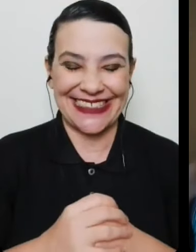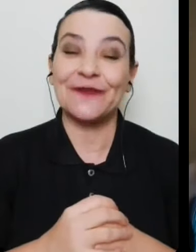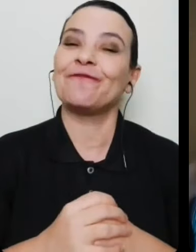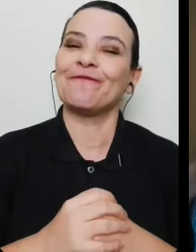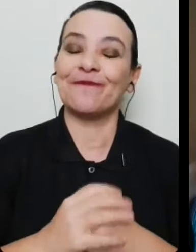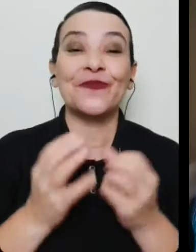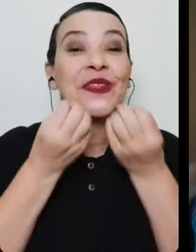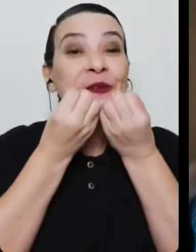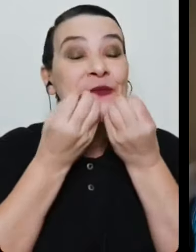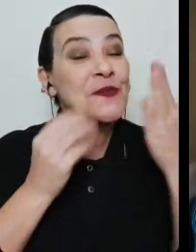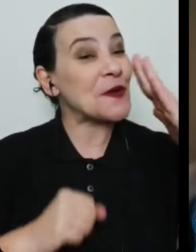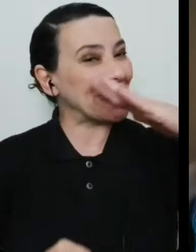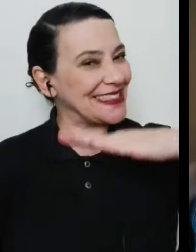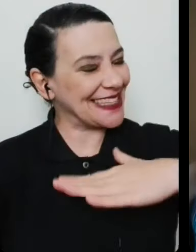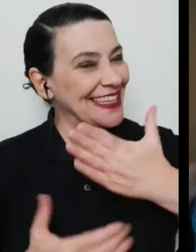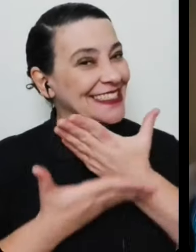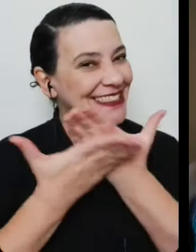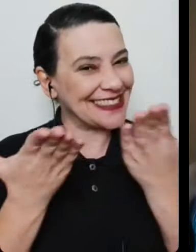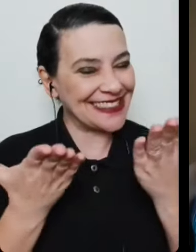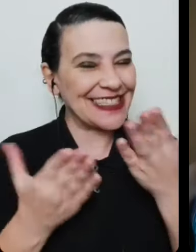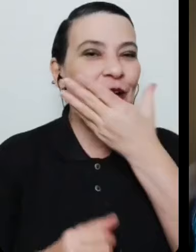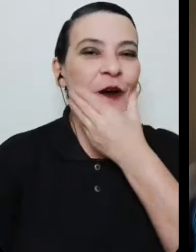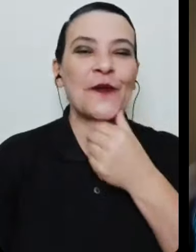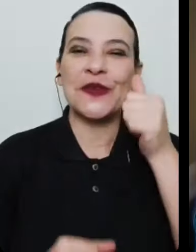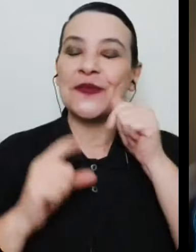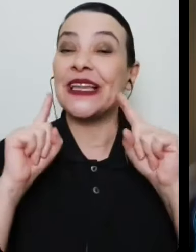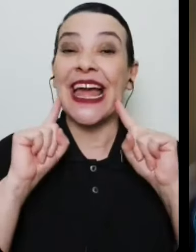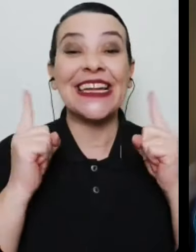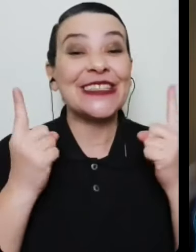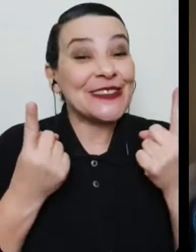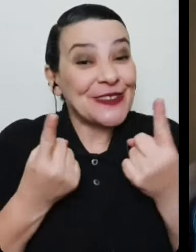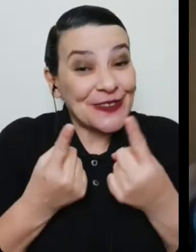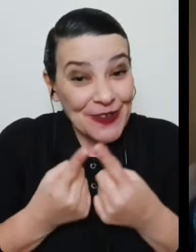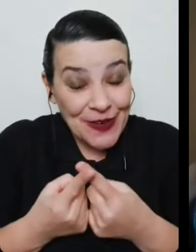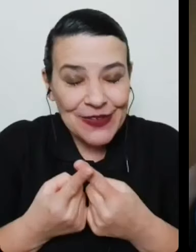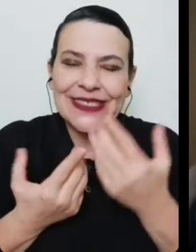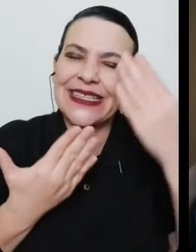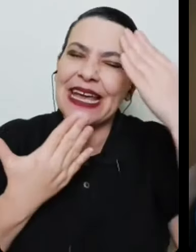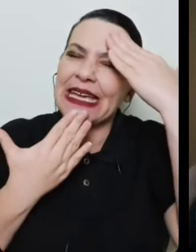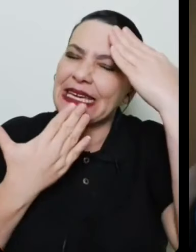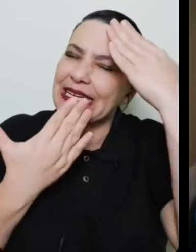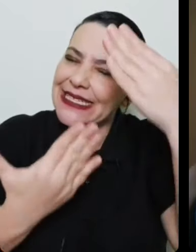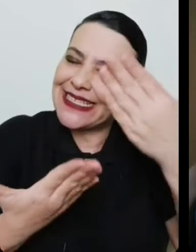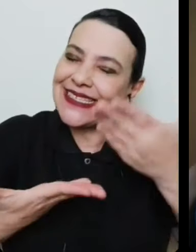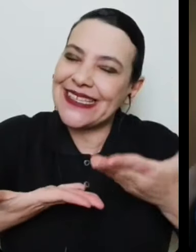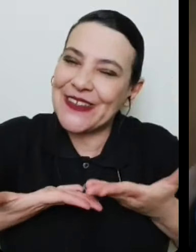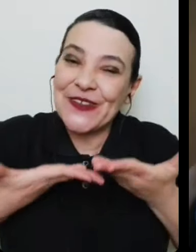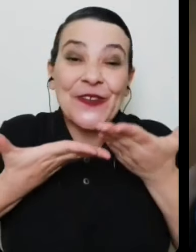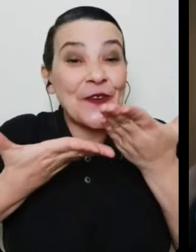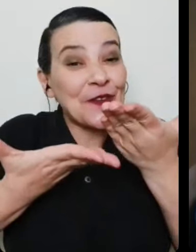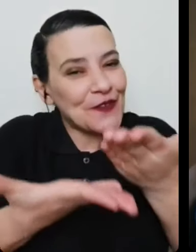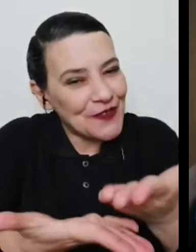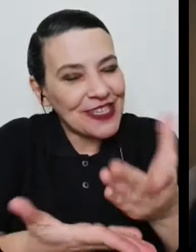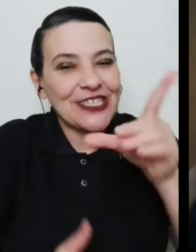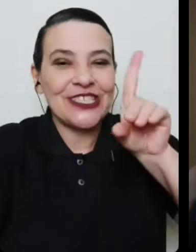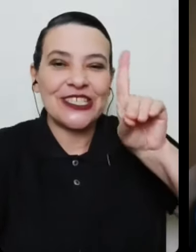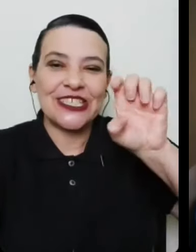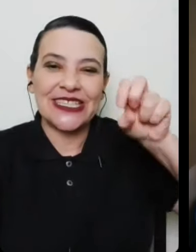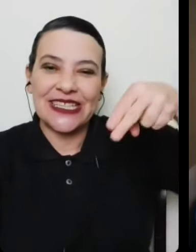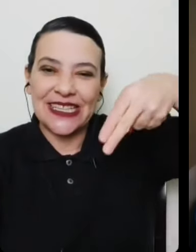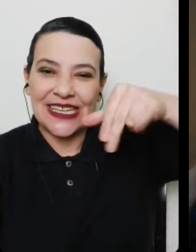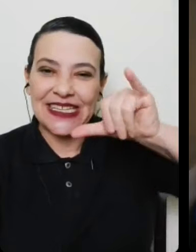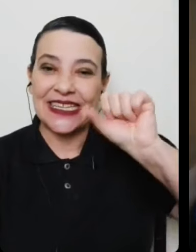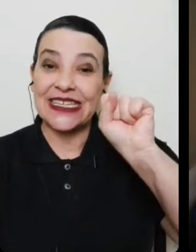Então, gente, boa tarde a todos, todas e todes. Queria agradecer o convite da Denise, do Museu